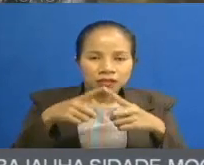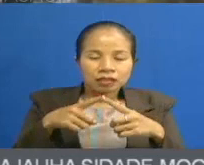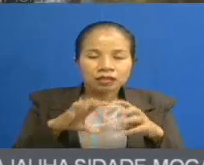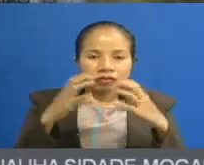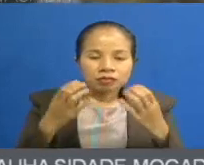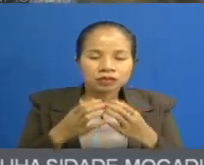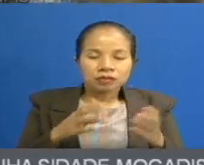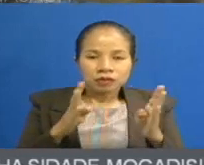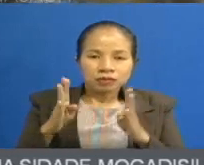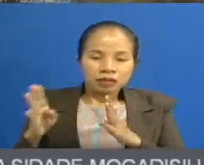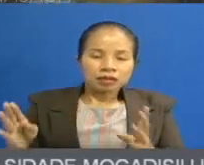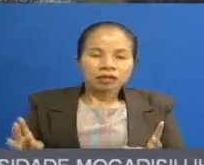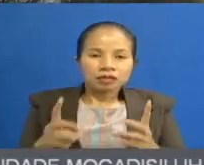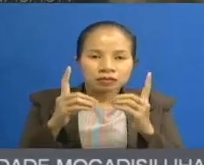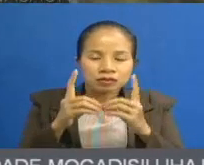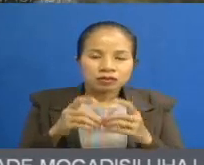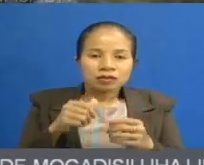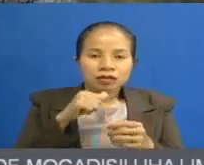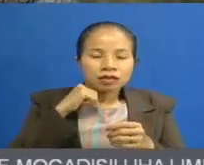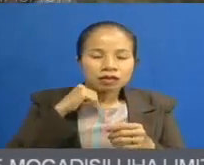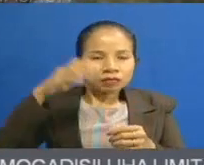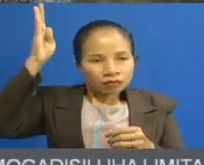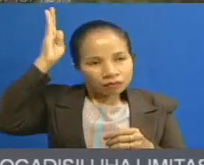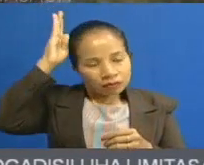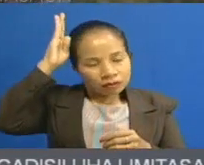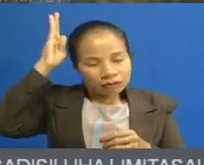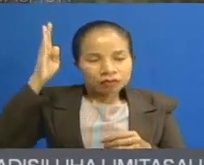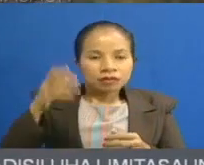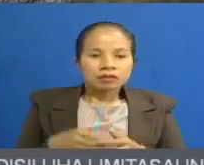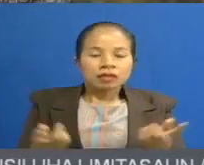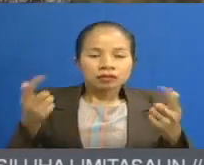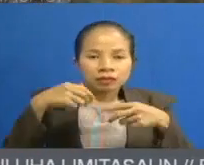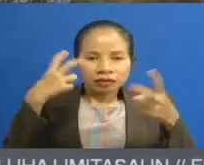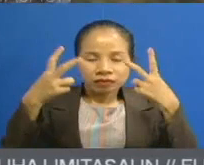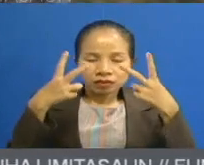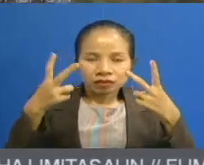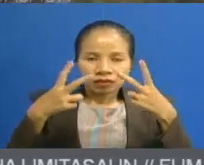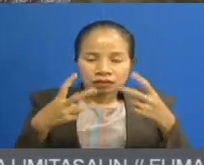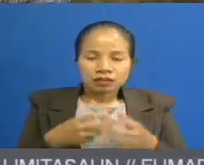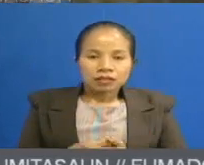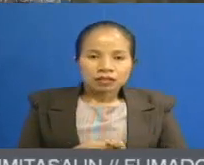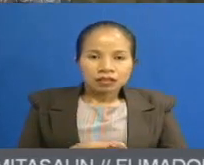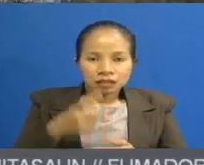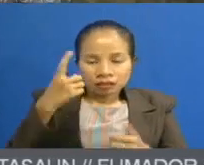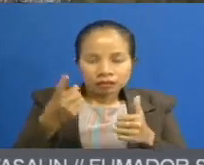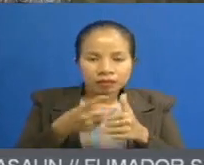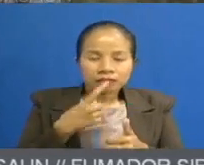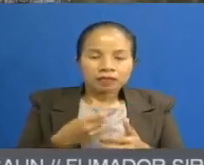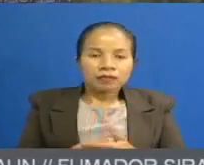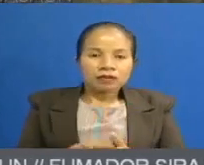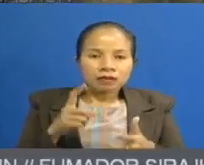komisão organizadora bahasora mesua eminência Dom Virgílio Cardeal ato mai visita na paroko. Nya tamba pela primeira vez depois